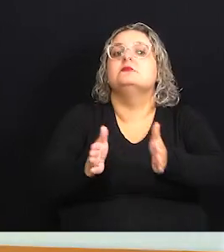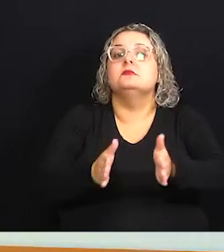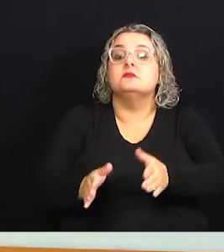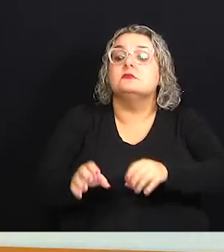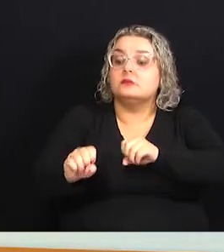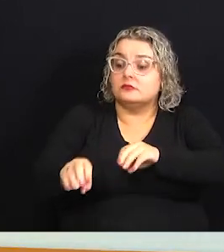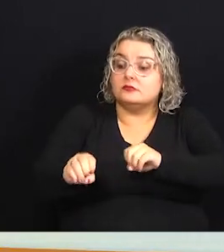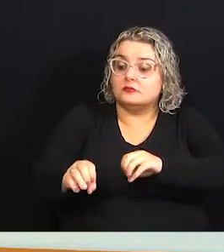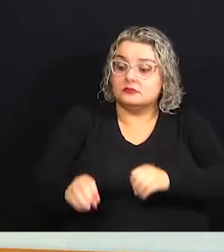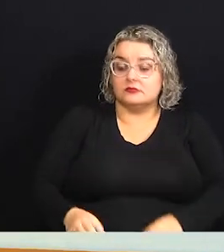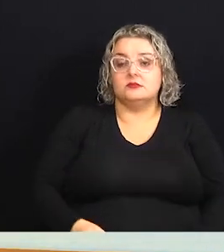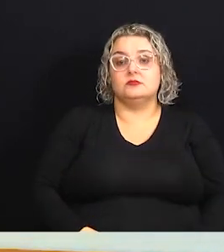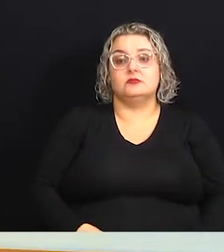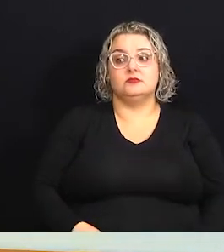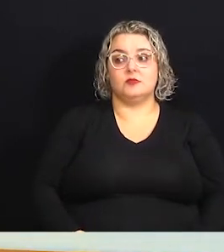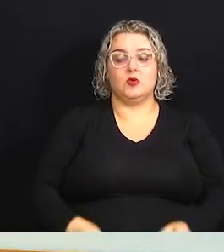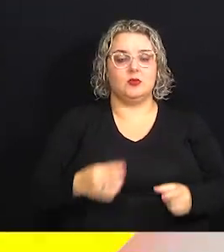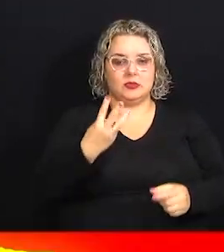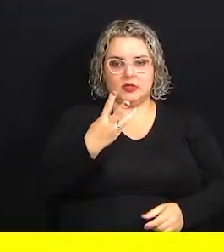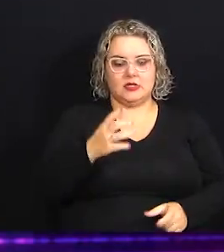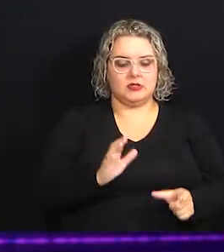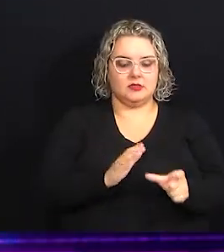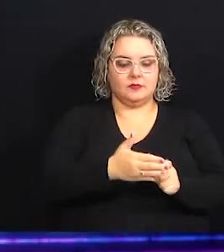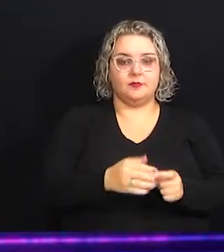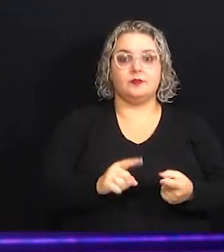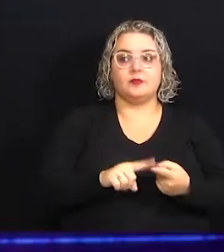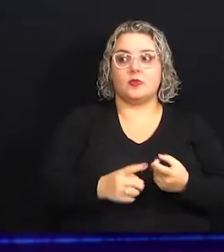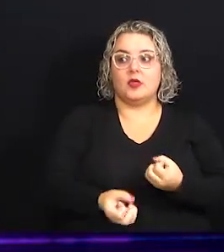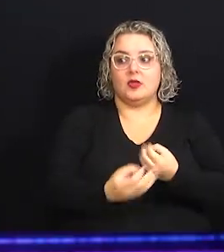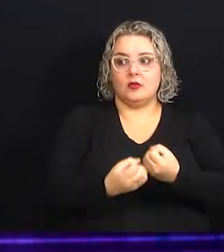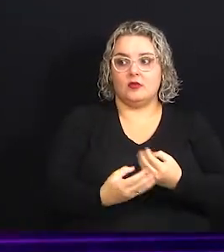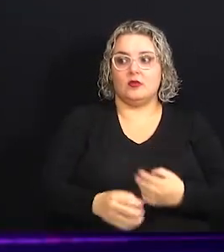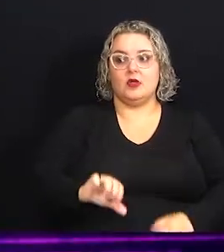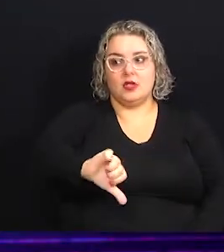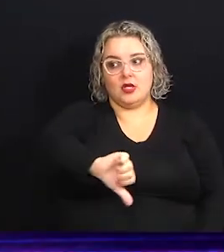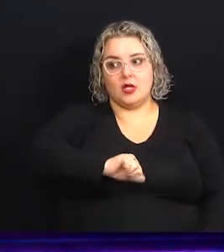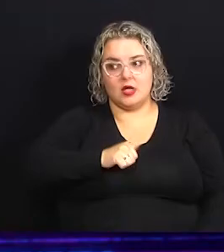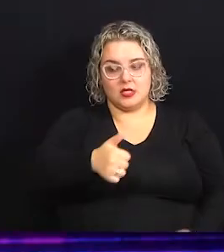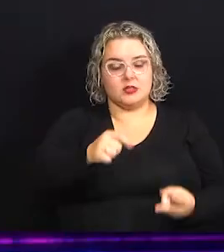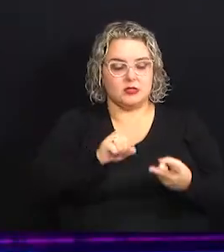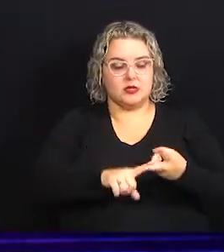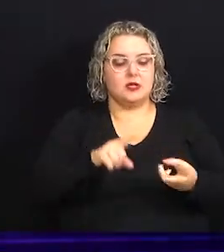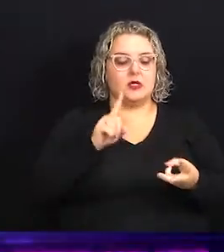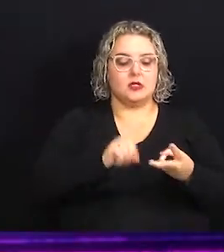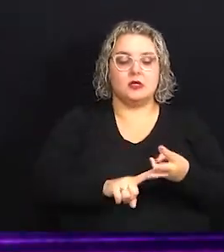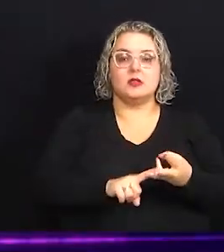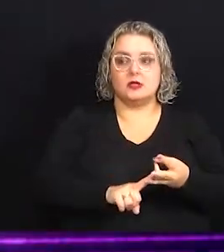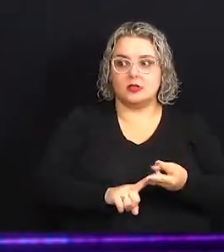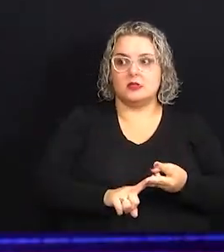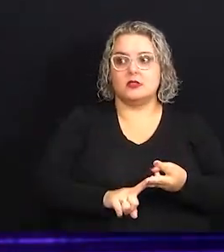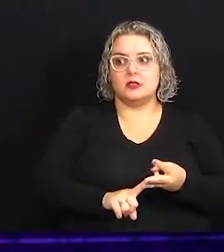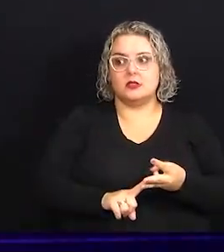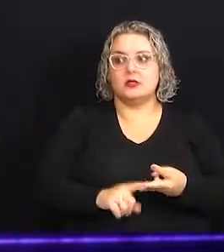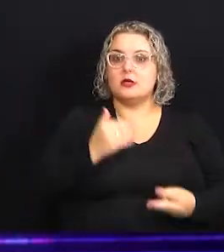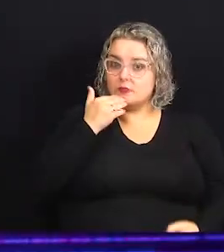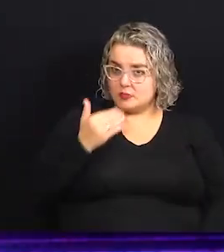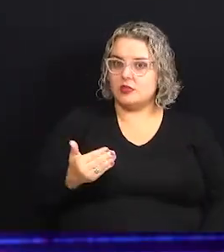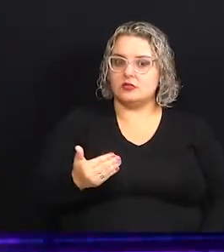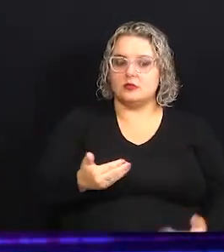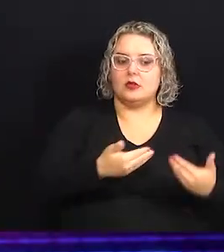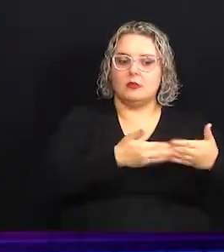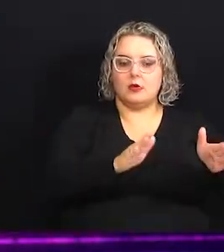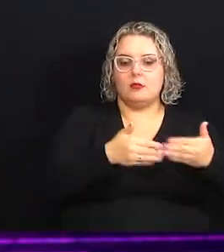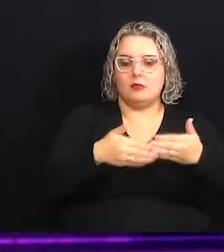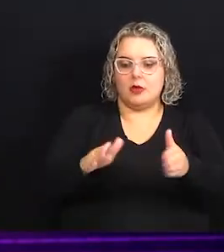enfrentar esse momento, a professora ensinou para a Preta 3 palavras: informação, resistência, reivindicação. Essas 3 palavras, elas